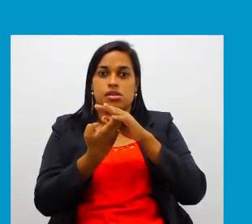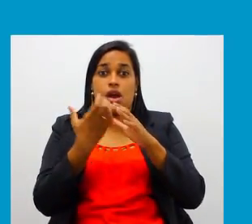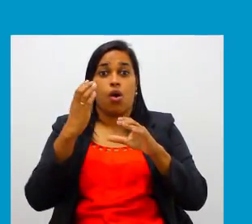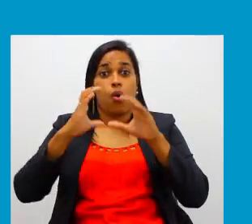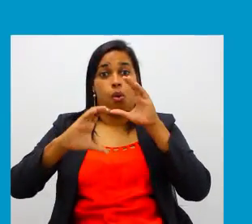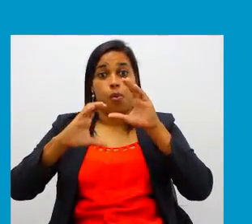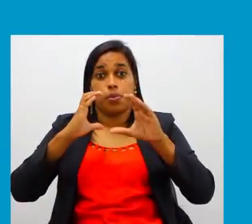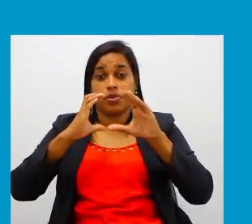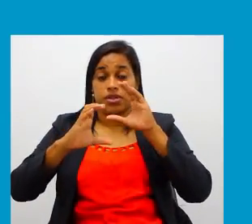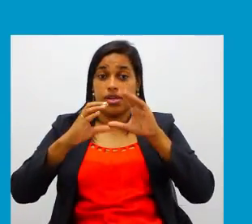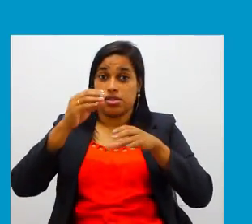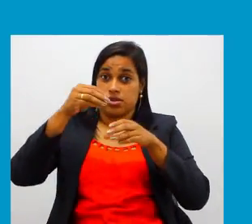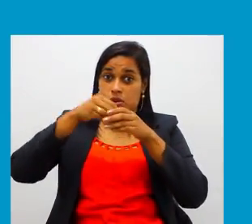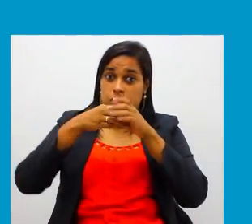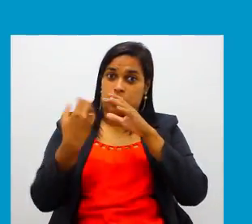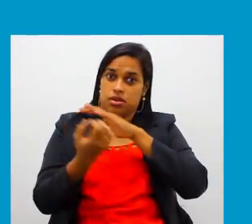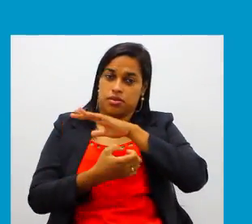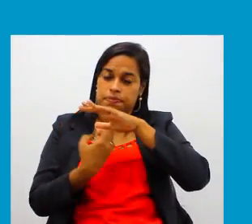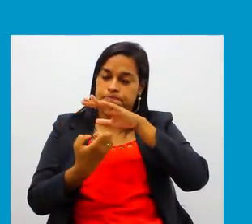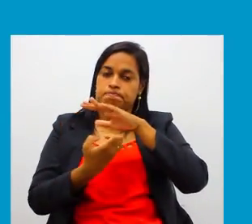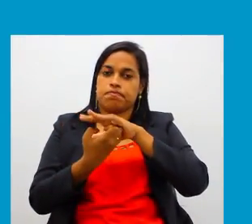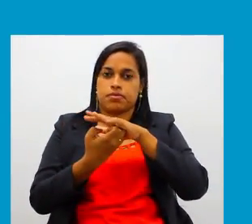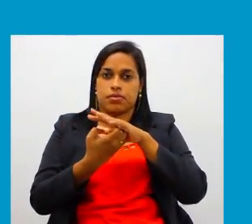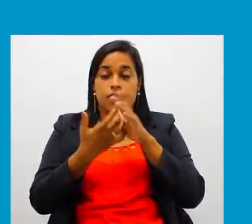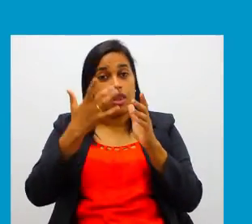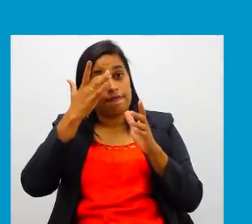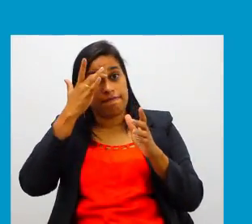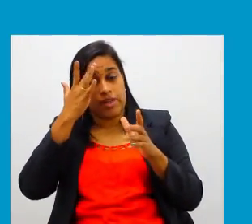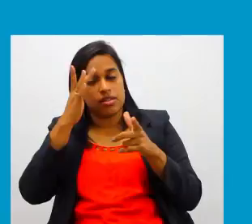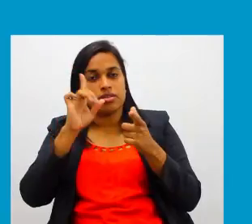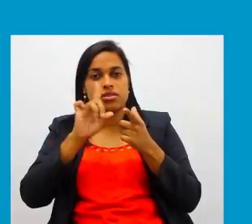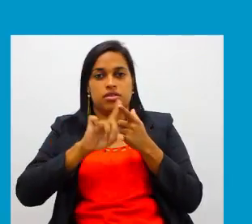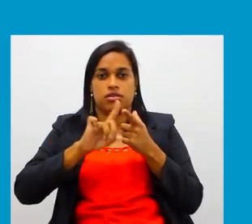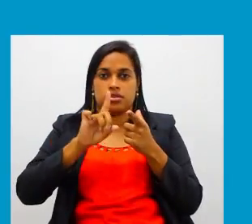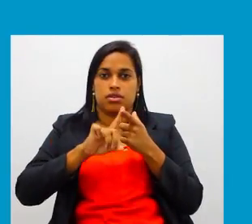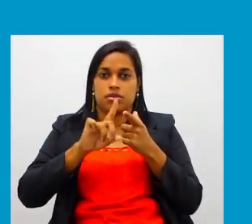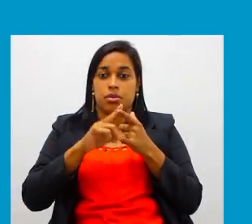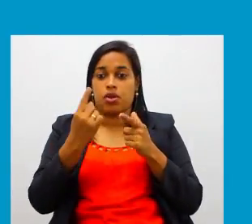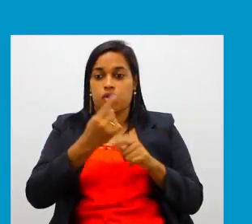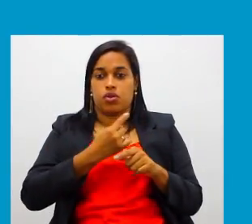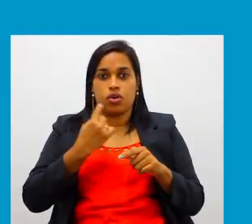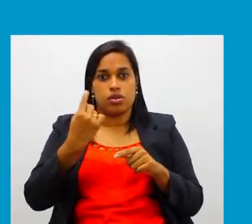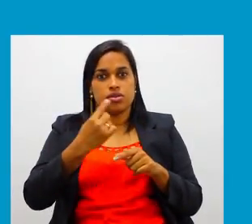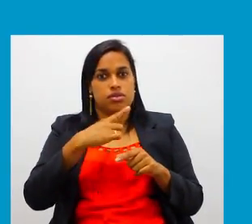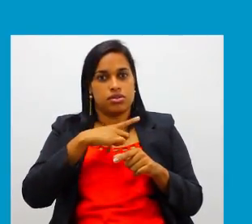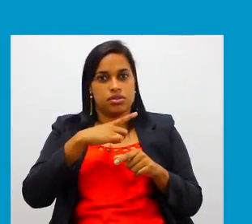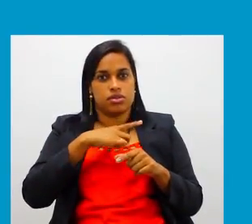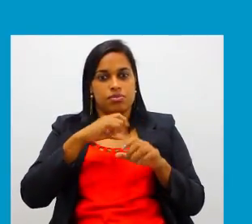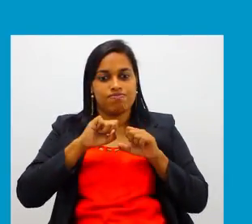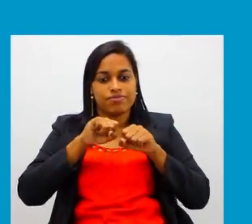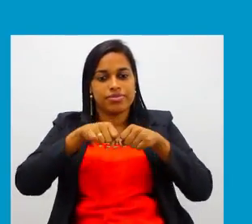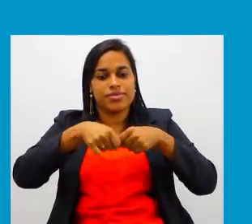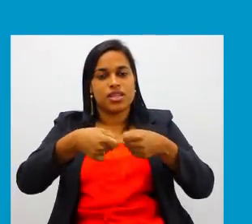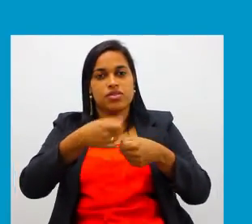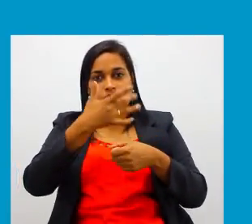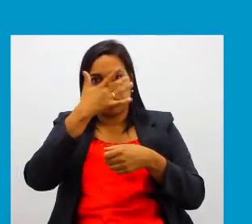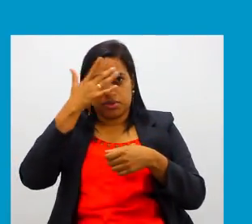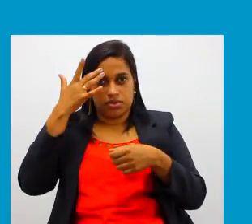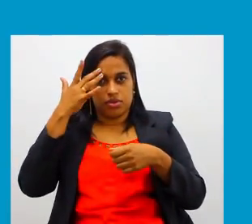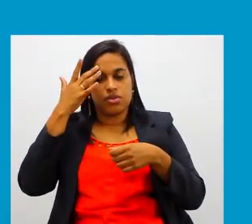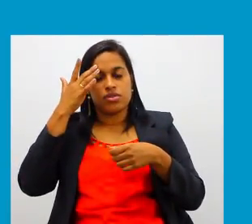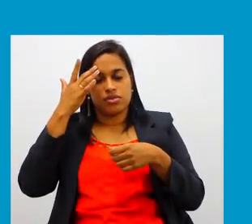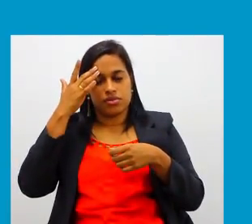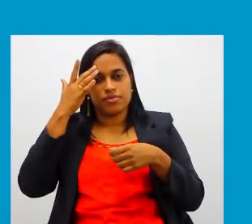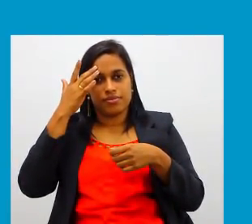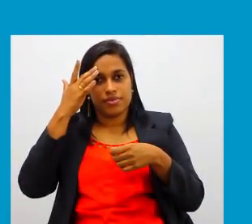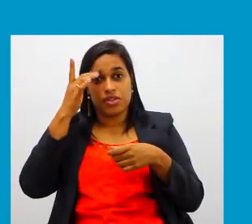é que a comunicação nas empresas, a comunicação interna, ela facilita, nós temos o engajamento das pessoas, o que nós chamamos de